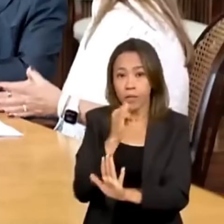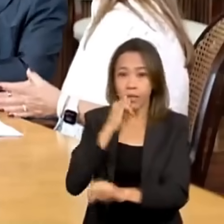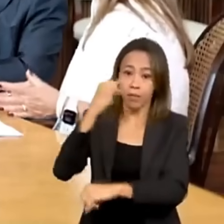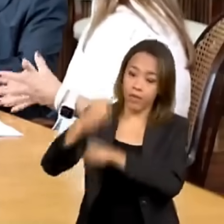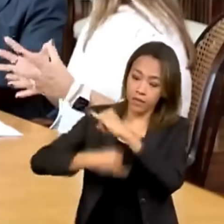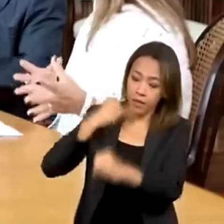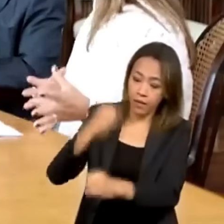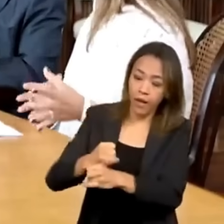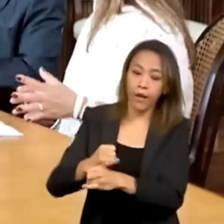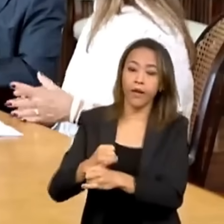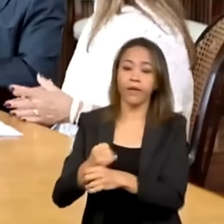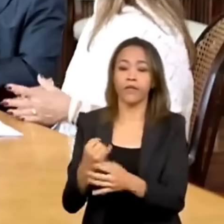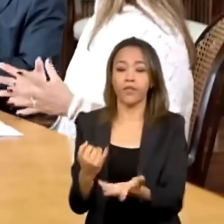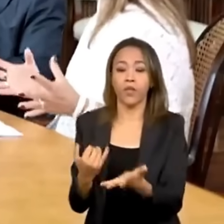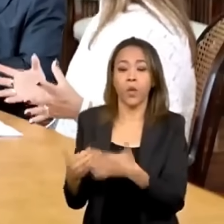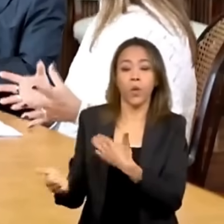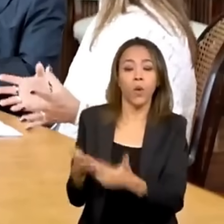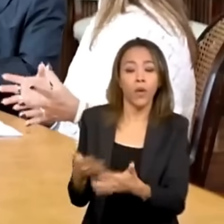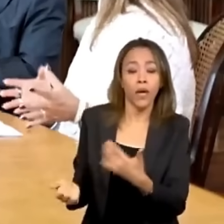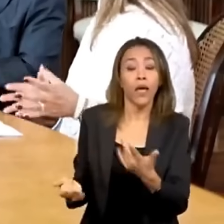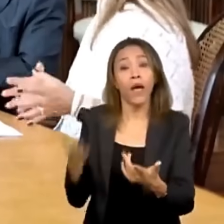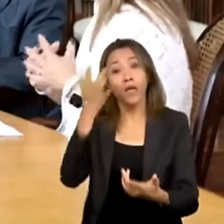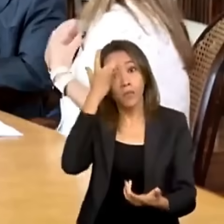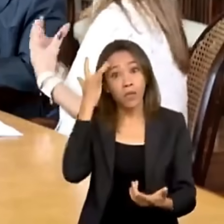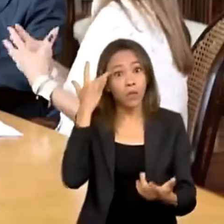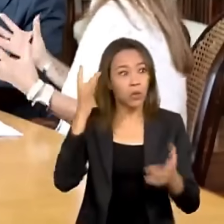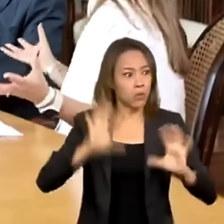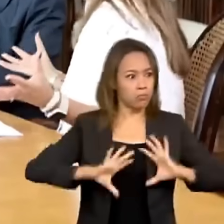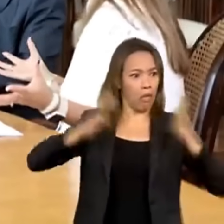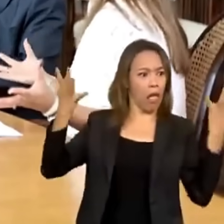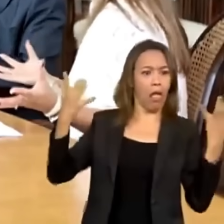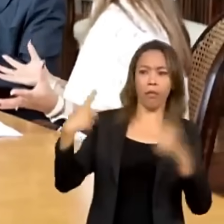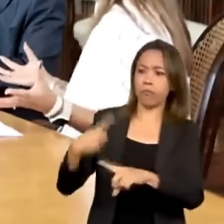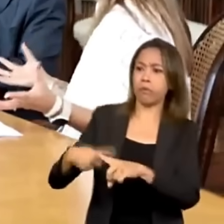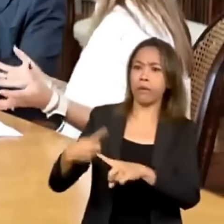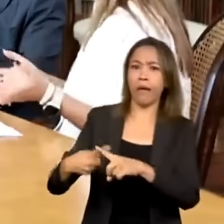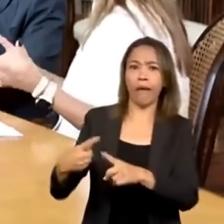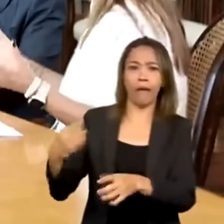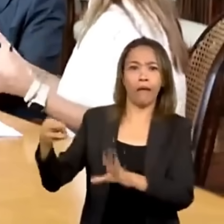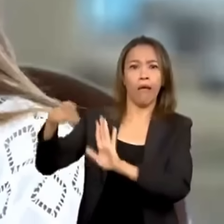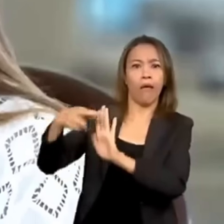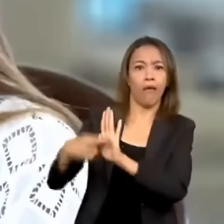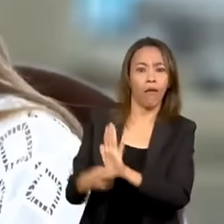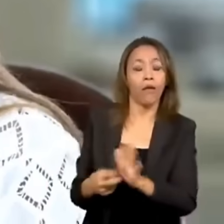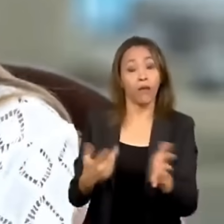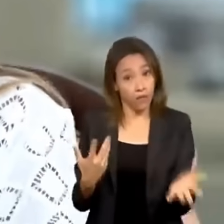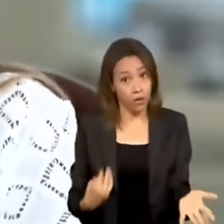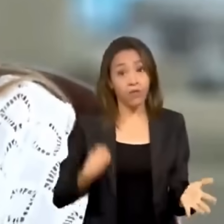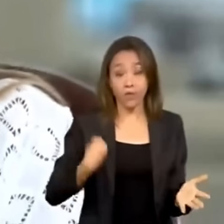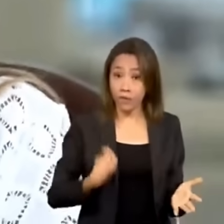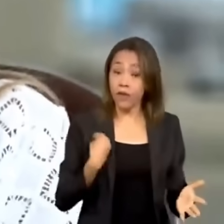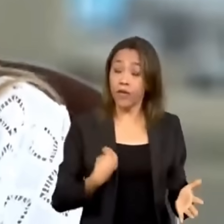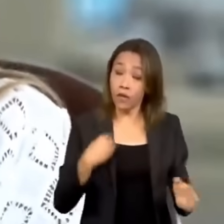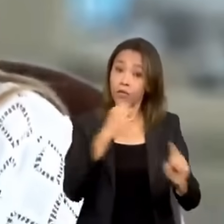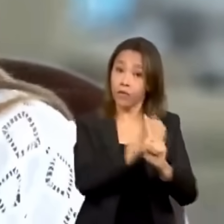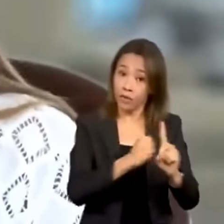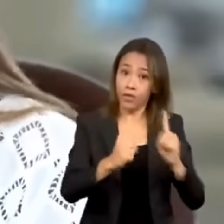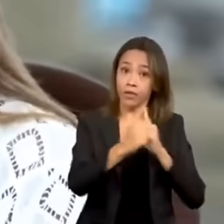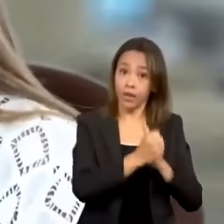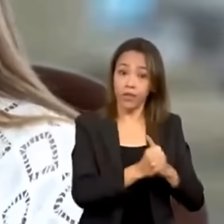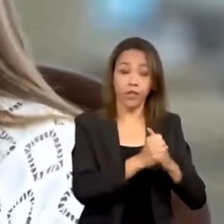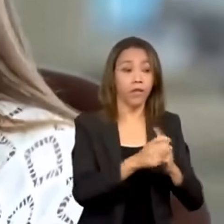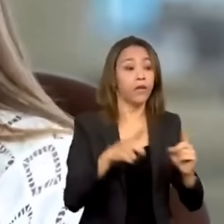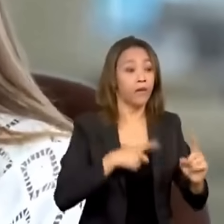seja, né, as pessoas reagem. Por quê? Como regular? Mas a gente vive numa sociedade toda regulada. Por que que esse